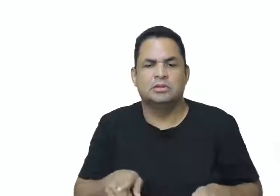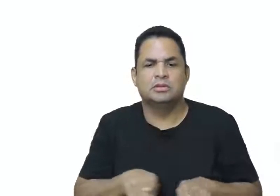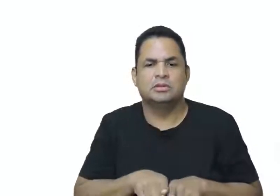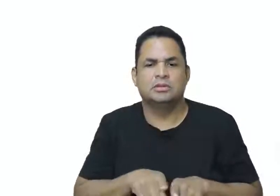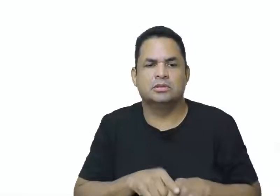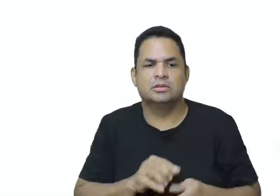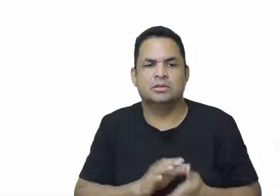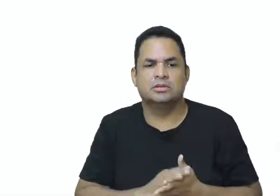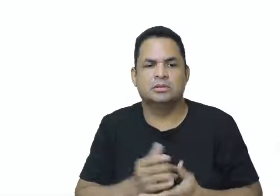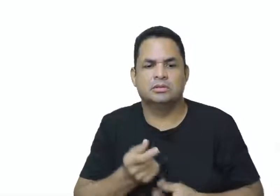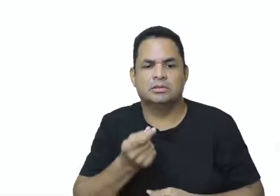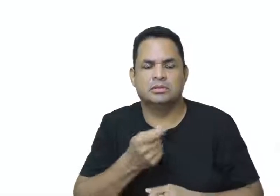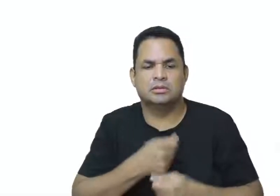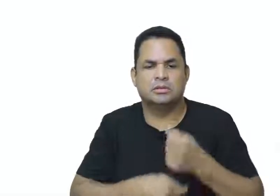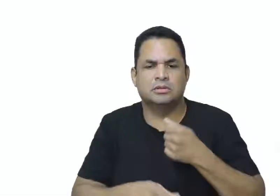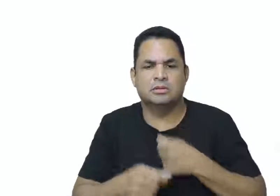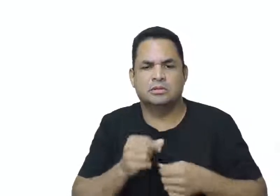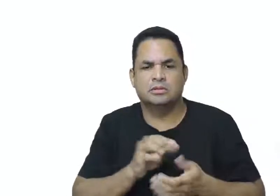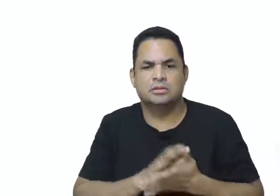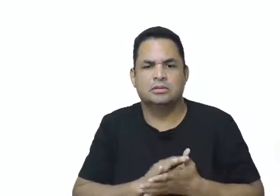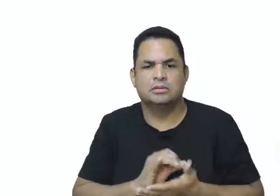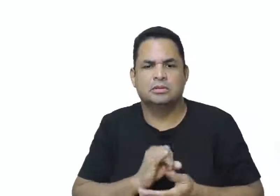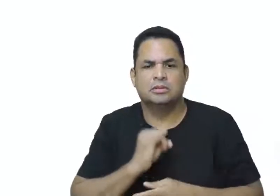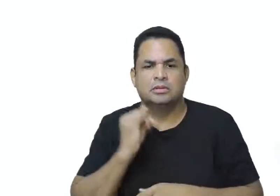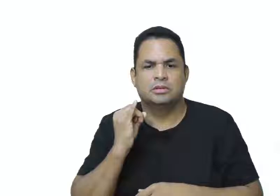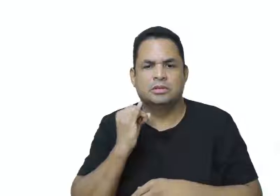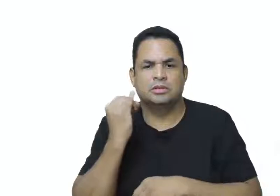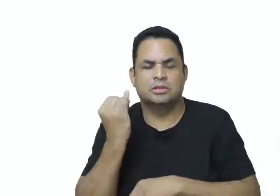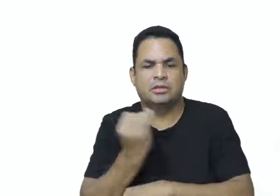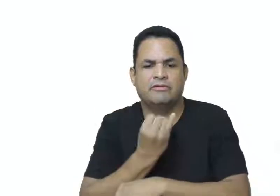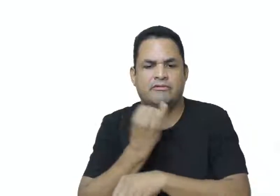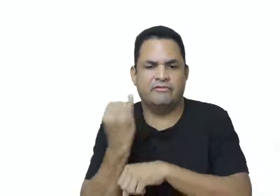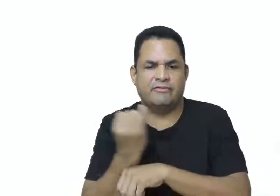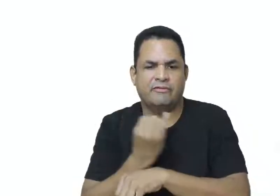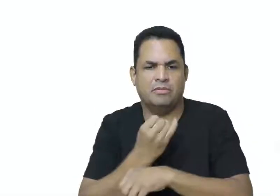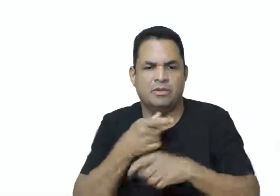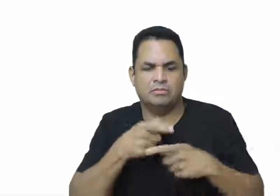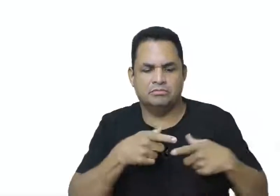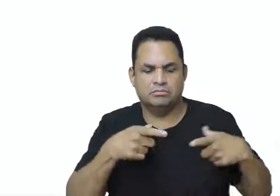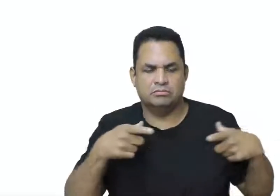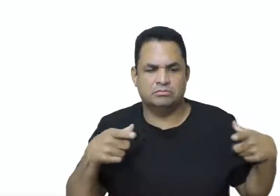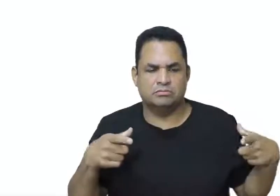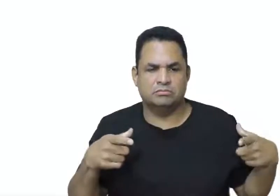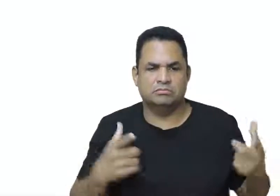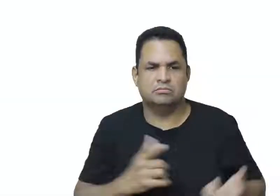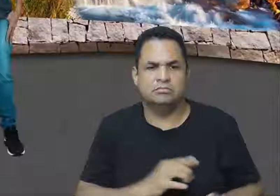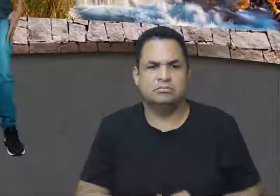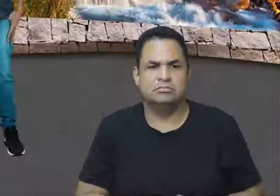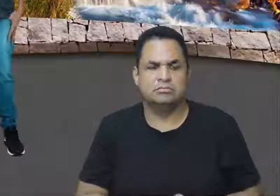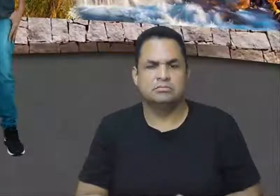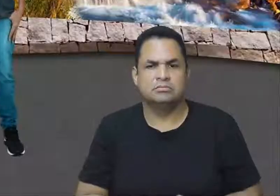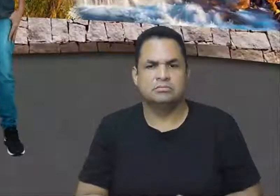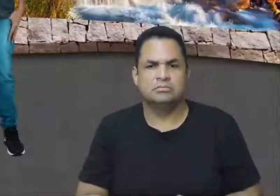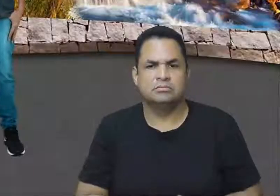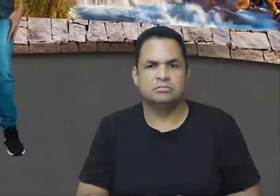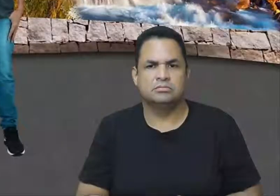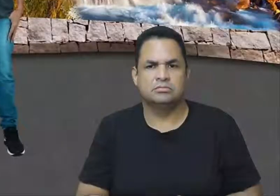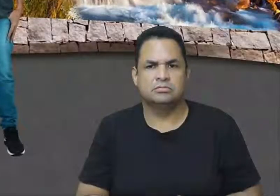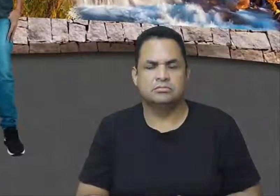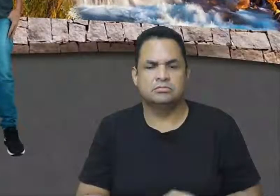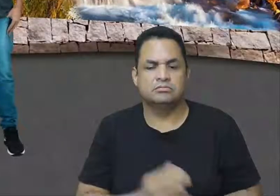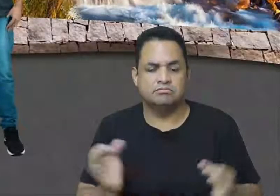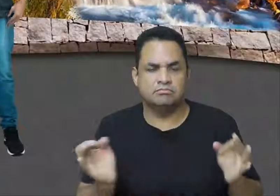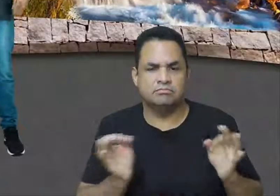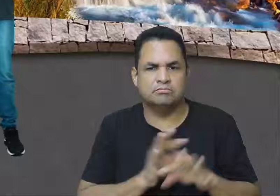uma economia informal muito grande. Quem é que não lembra das imagens da Índia? Como é que se observa a Índia? Certo?